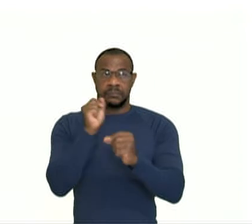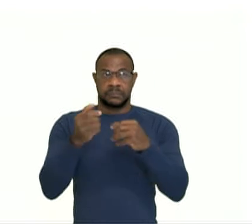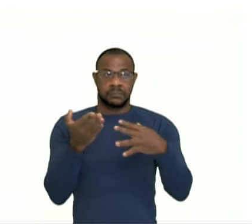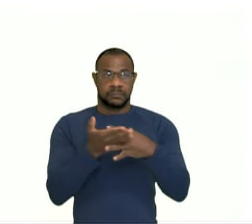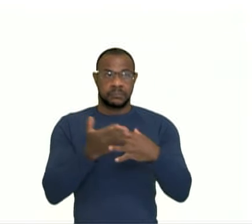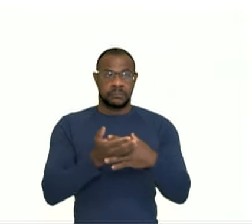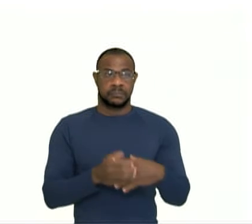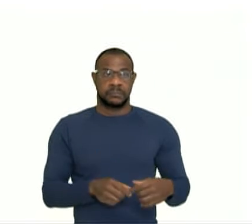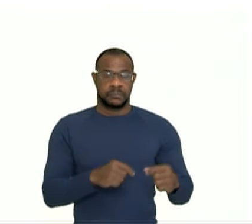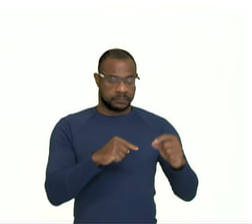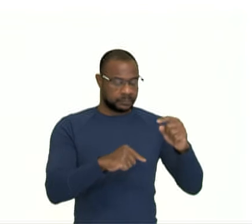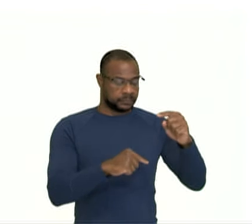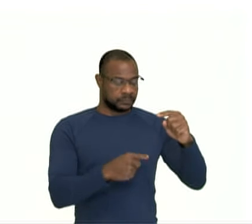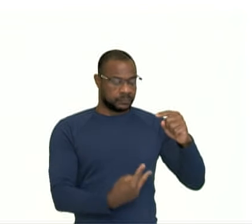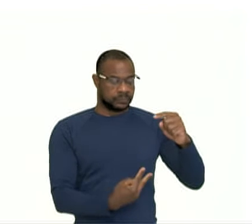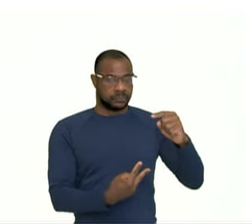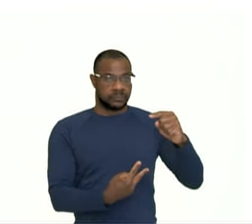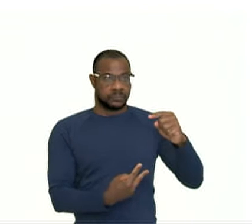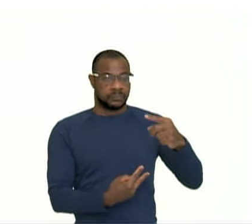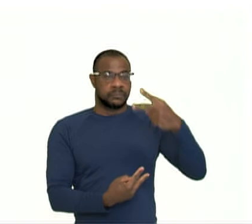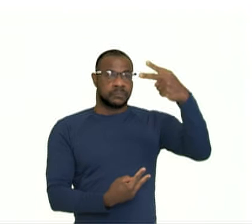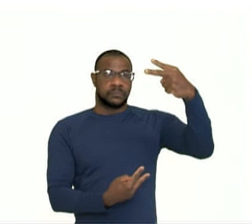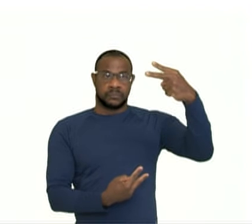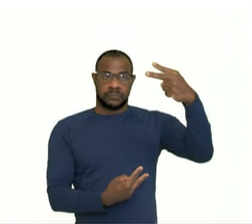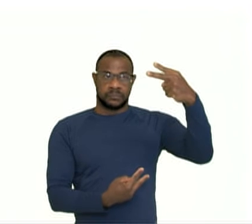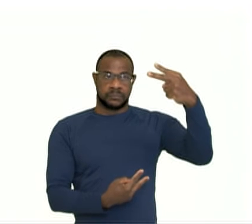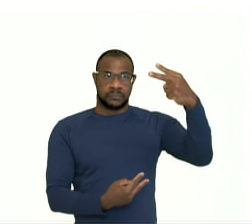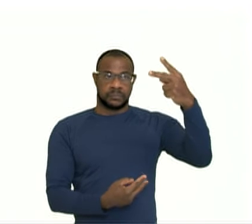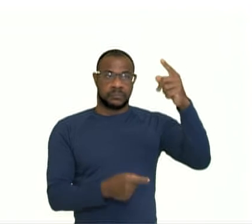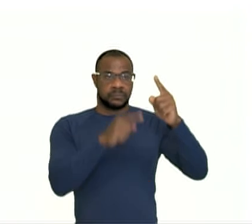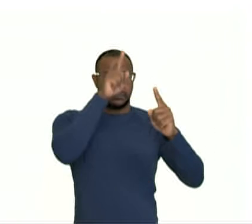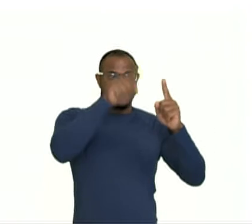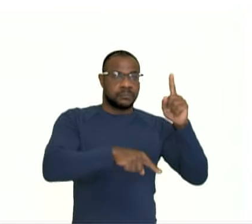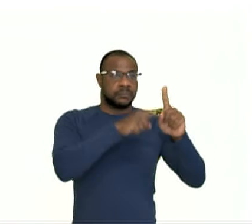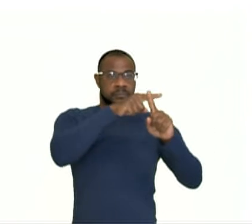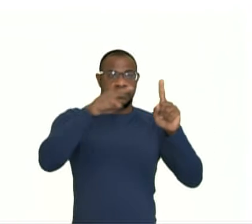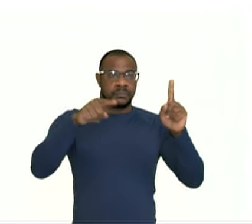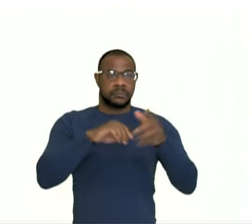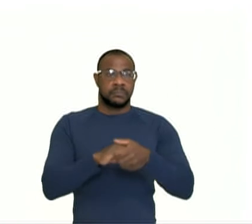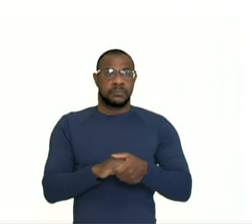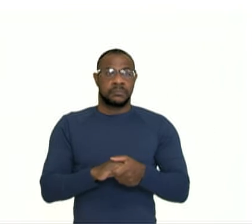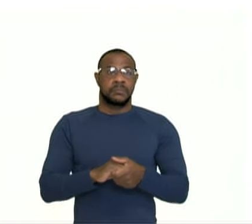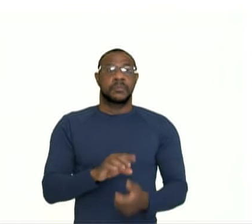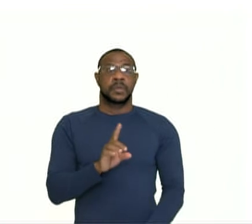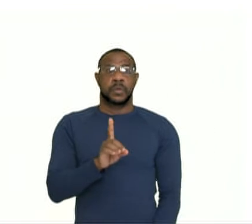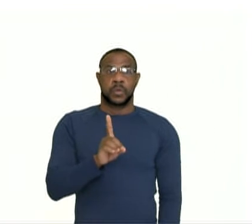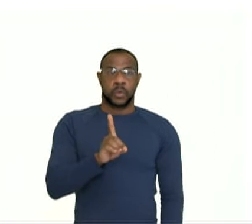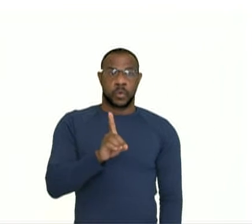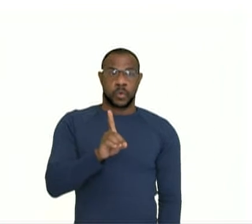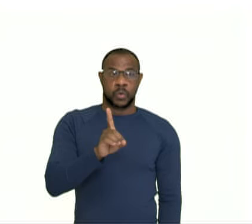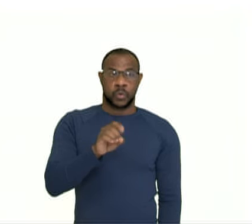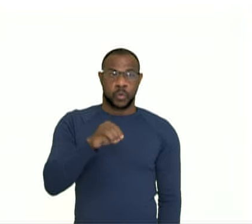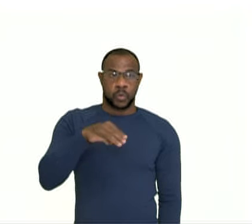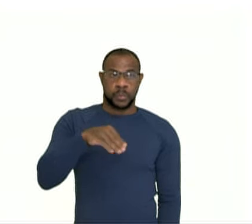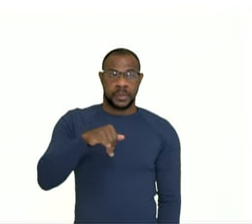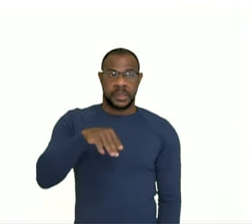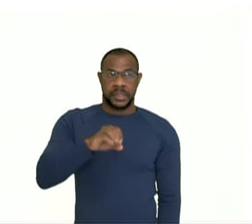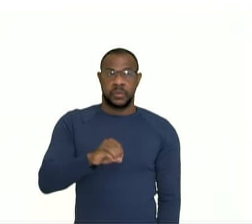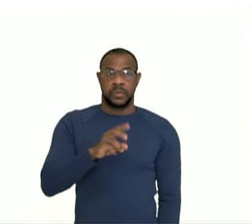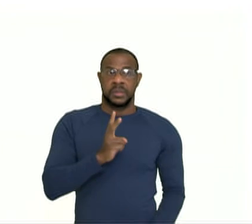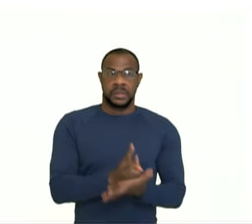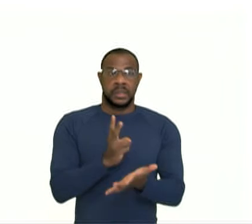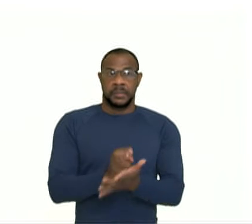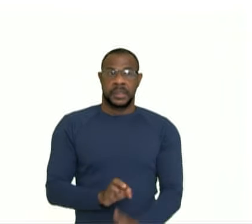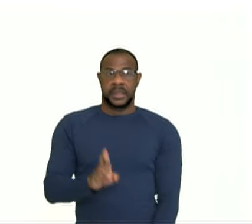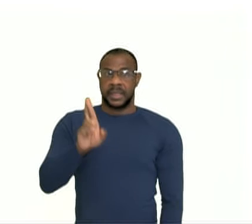de -2 a 2. O domínio sempre em R e o período, né, que a gente sabe que um período